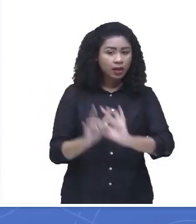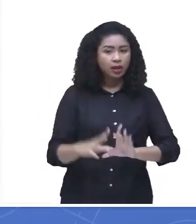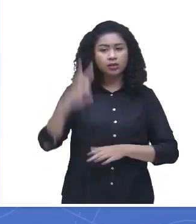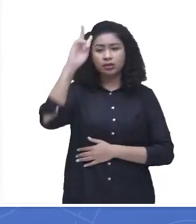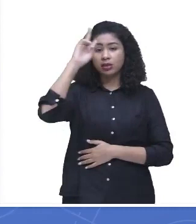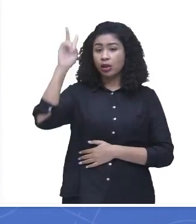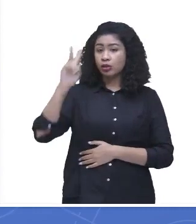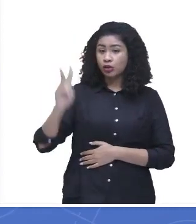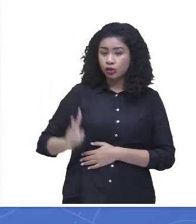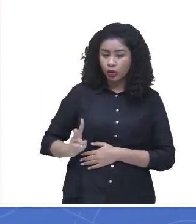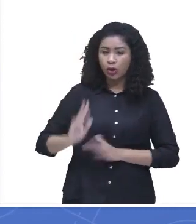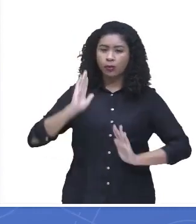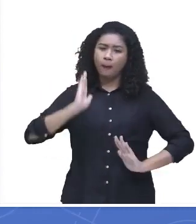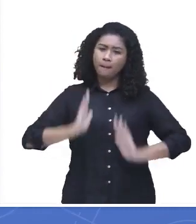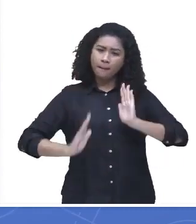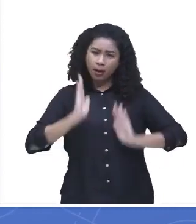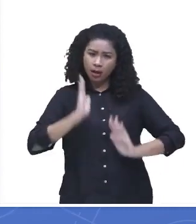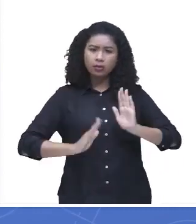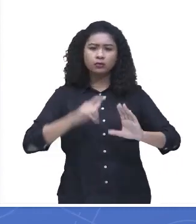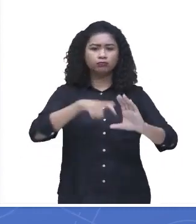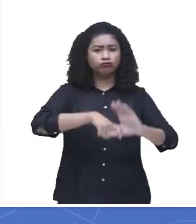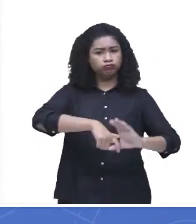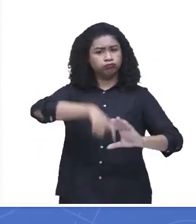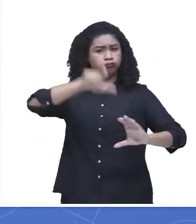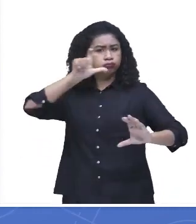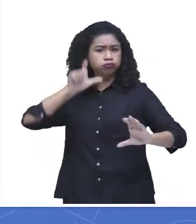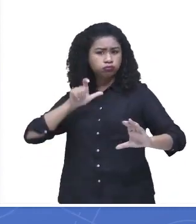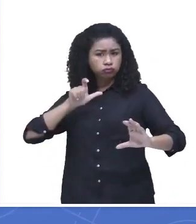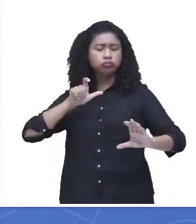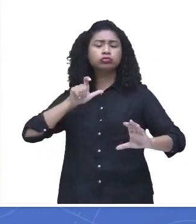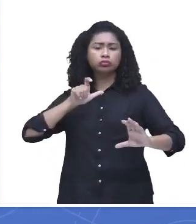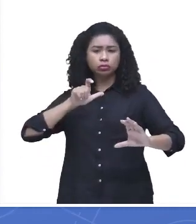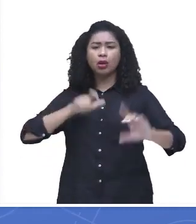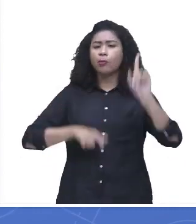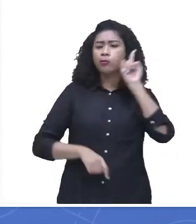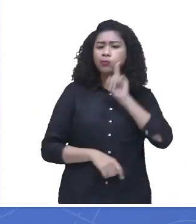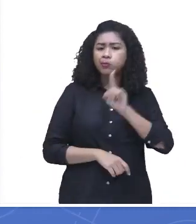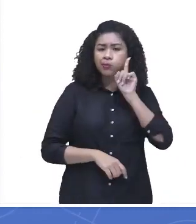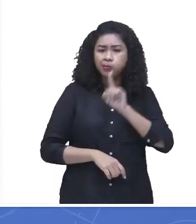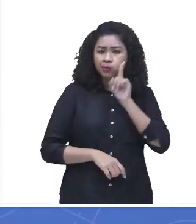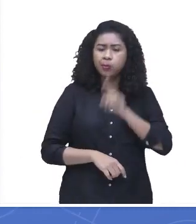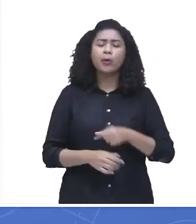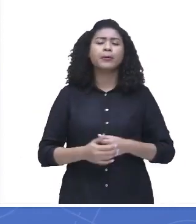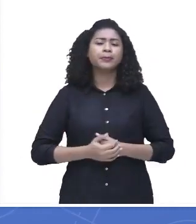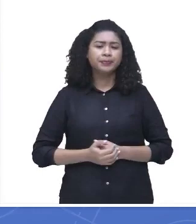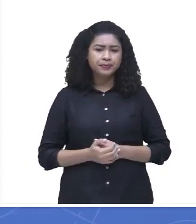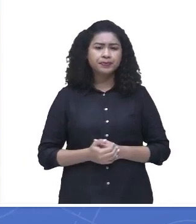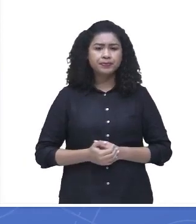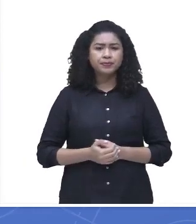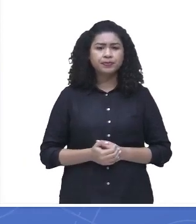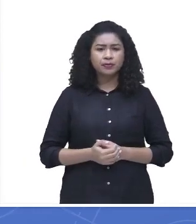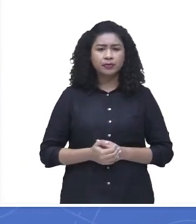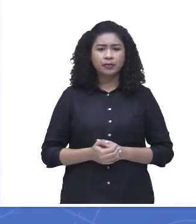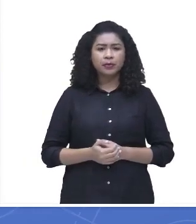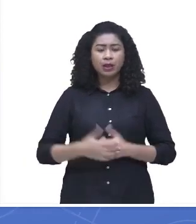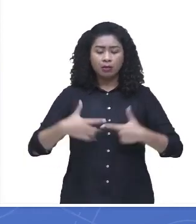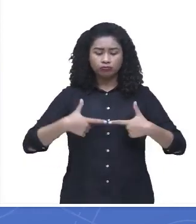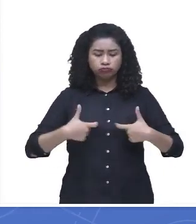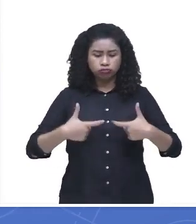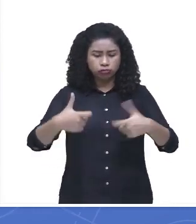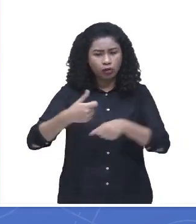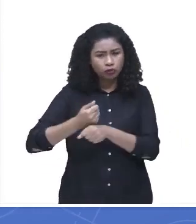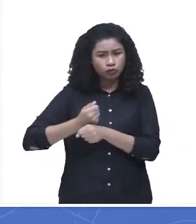no momento da independência das 13 colônias ou independência dos Estados Unidos, após a Guerra dos 7 Anos, a Inglaterra